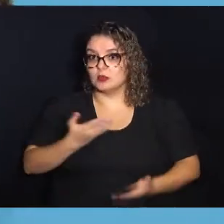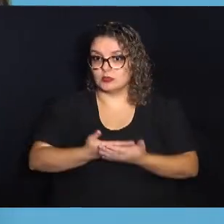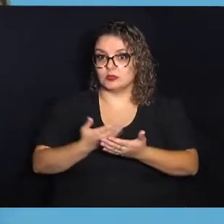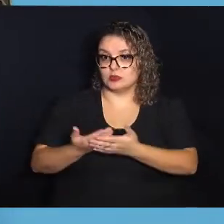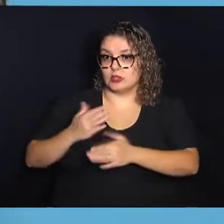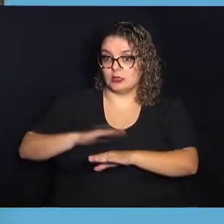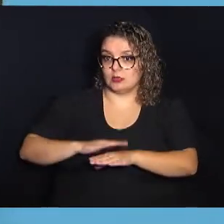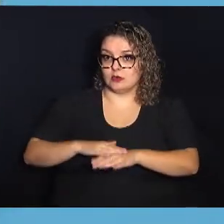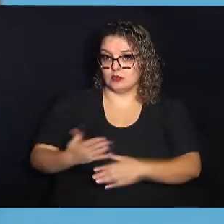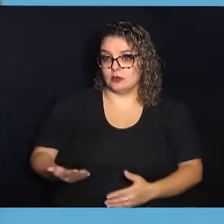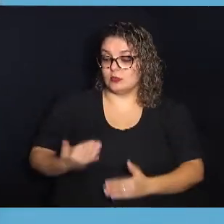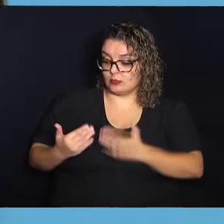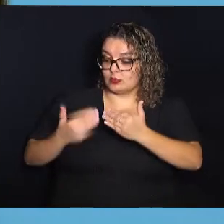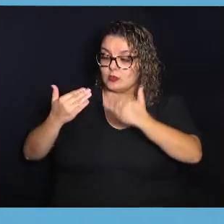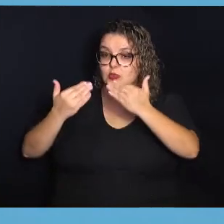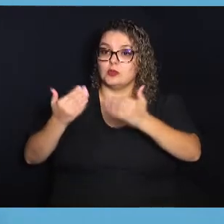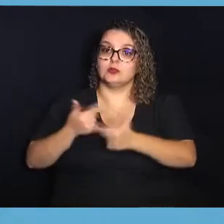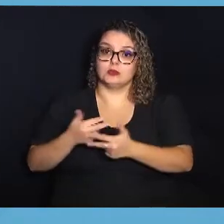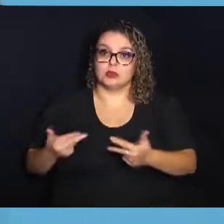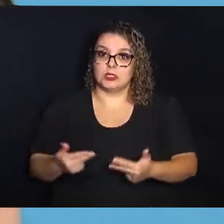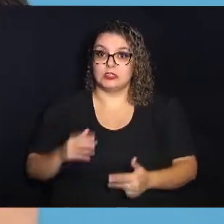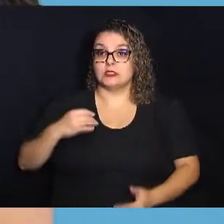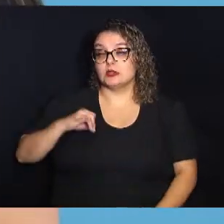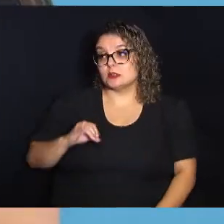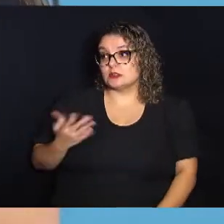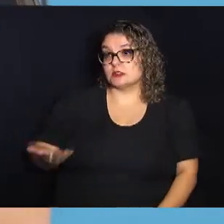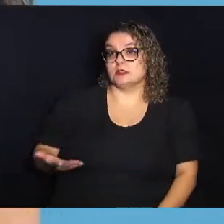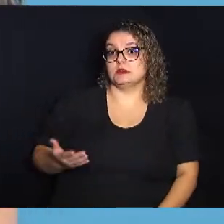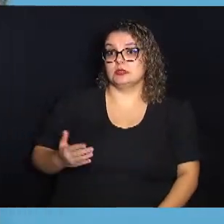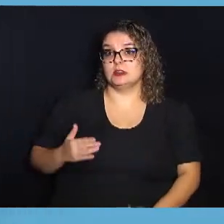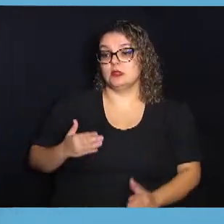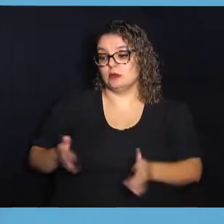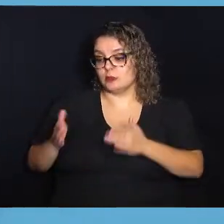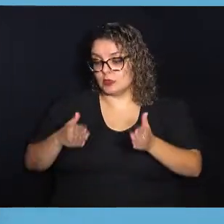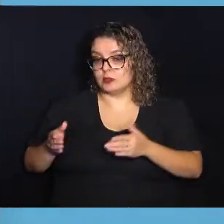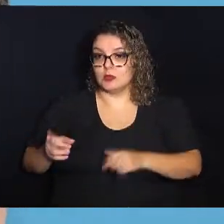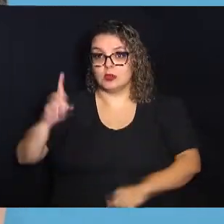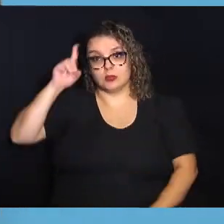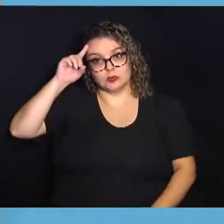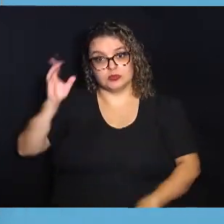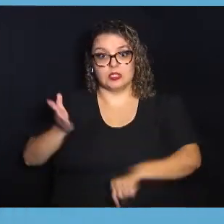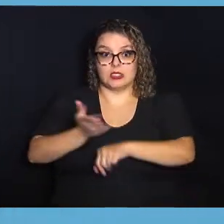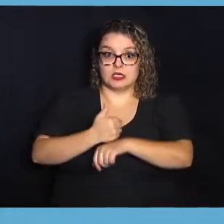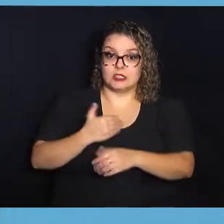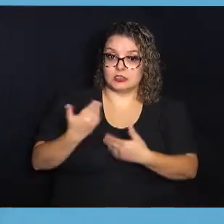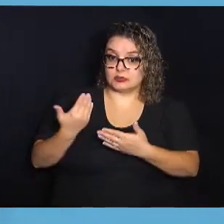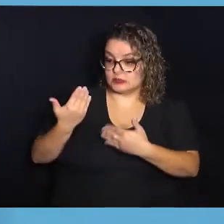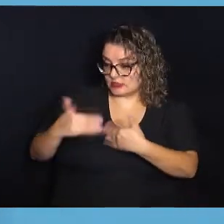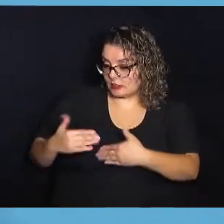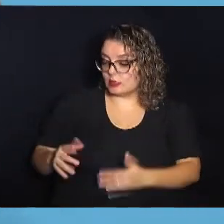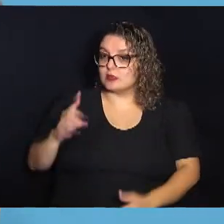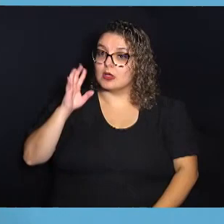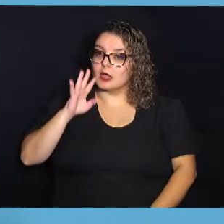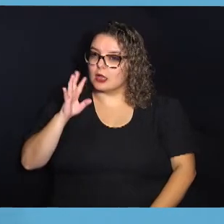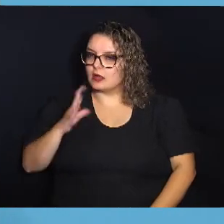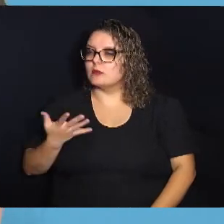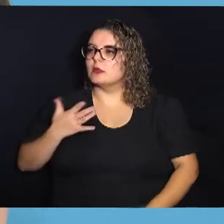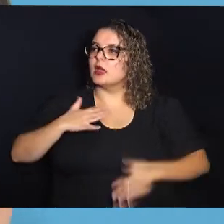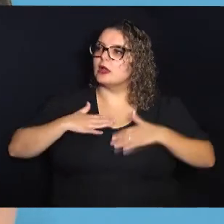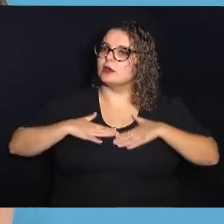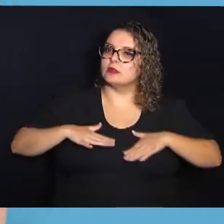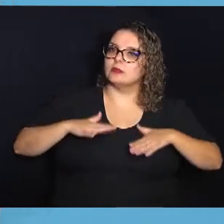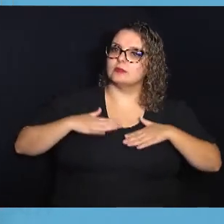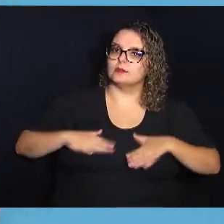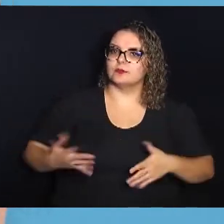Os estudos ativos, você produz algo, né? Então, se você pegar a sua produção um dia antes da prova, é bacana, mas sempre